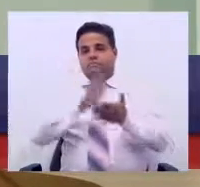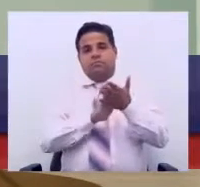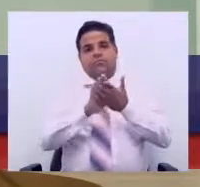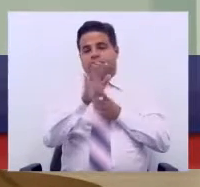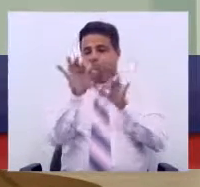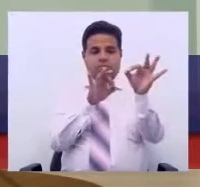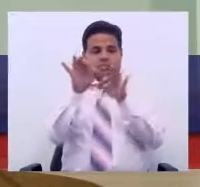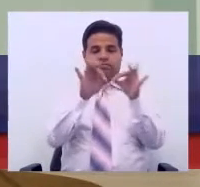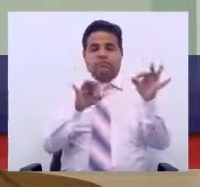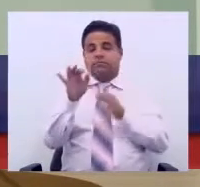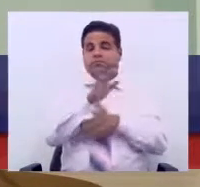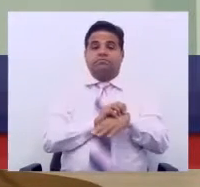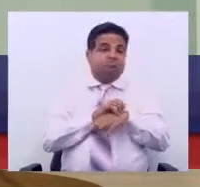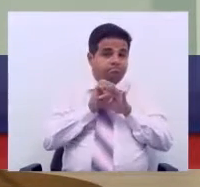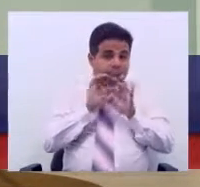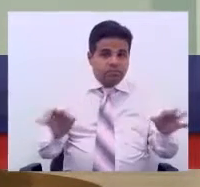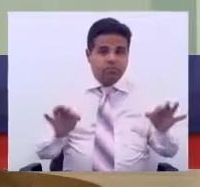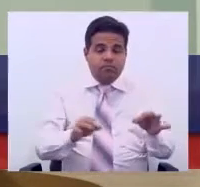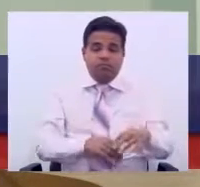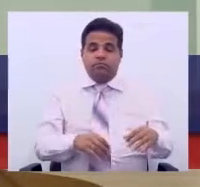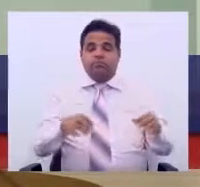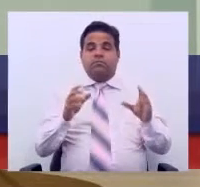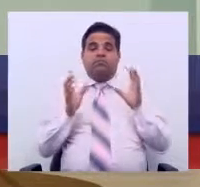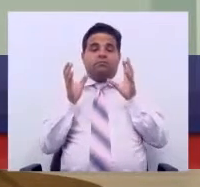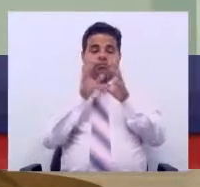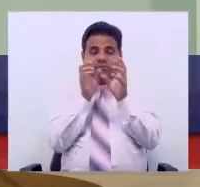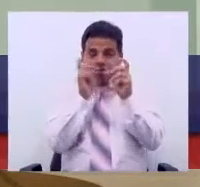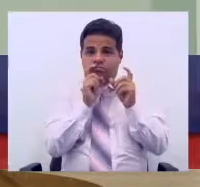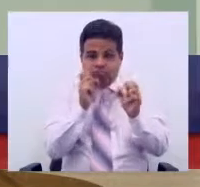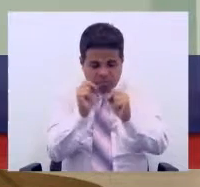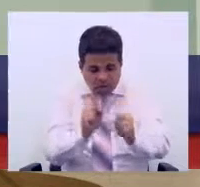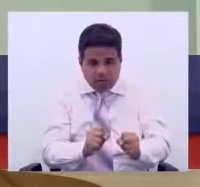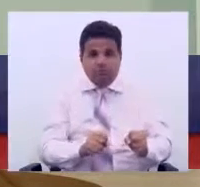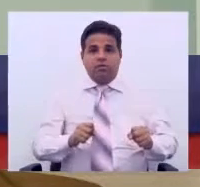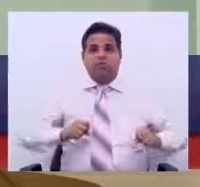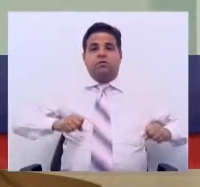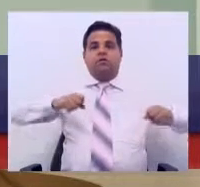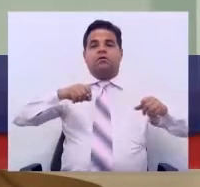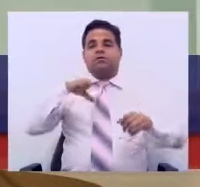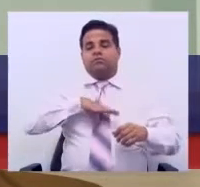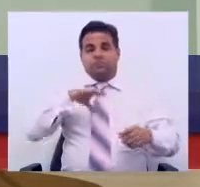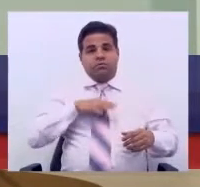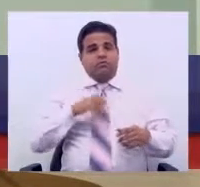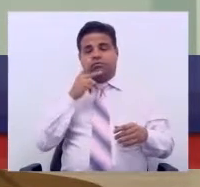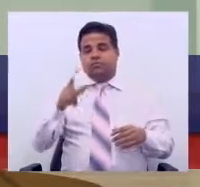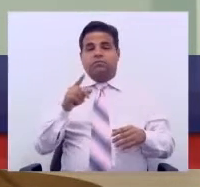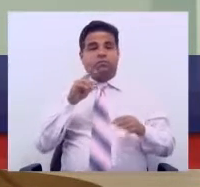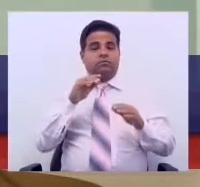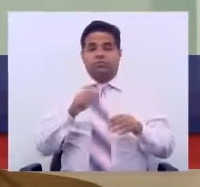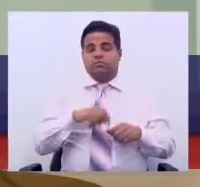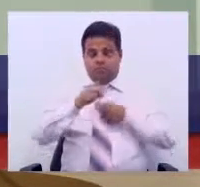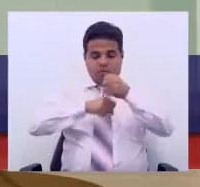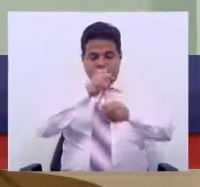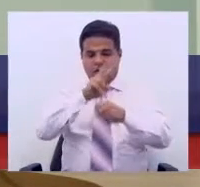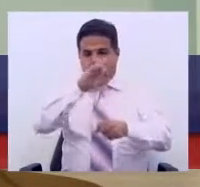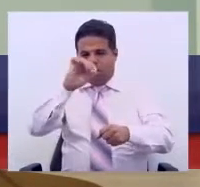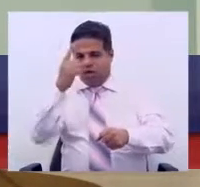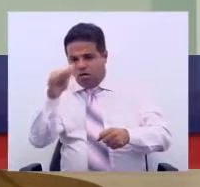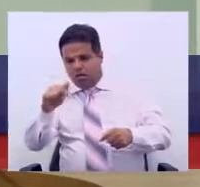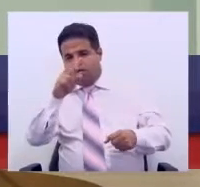havendo reajuste. Simplesmente está se congelando, no português correto, está se congelando para